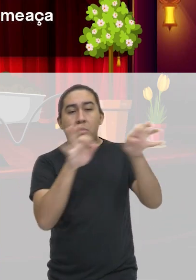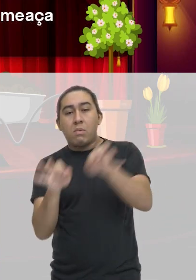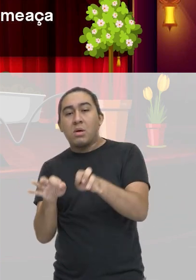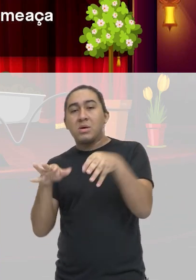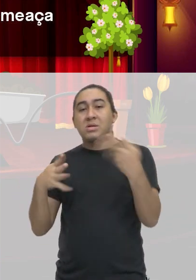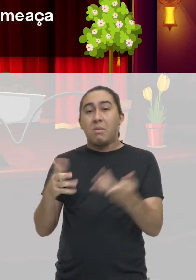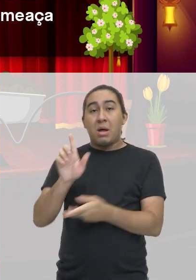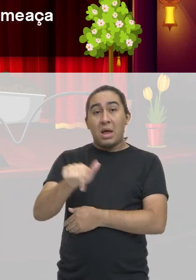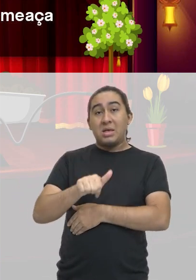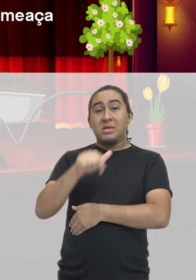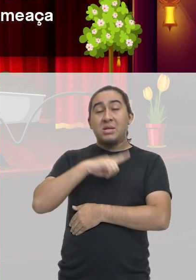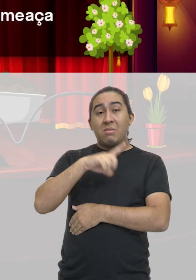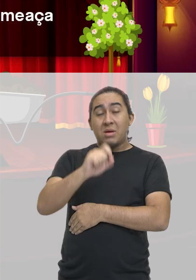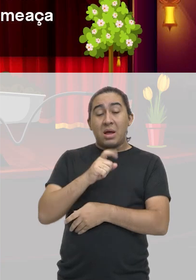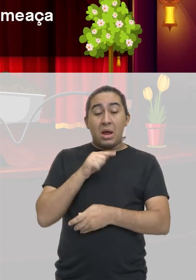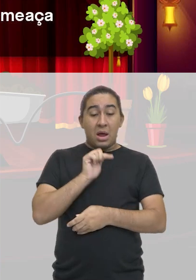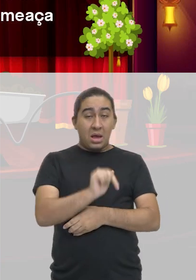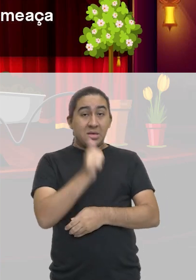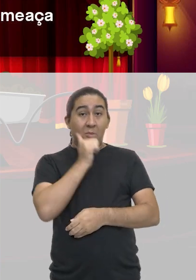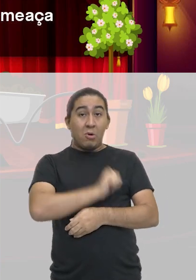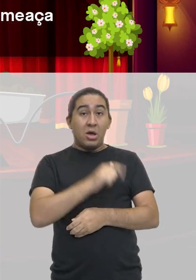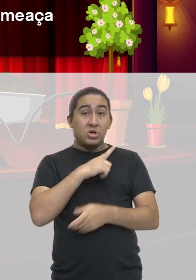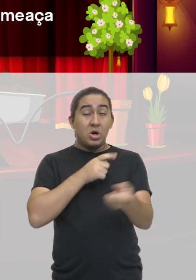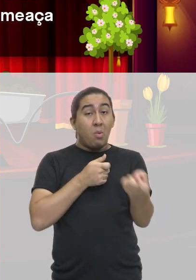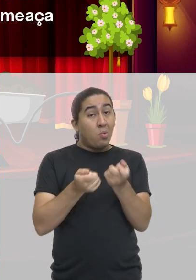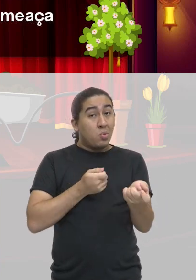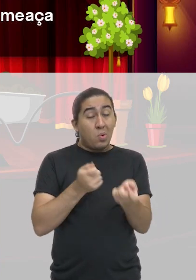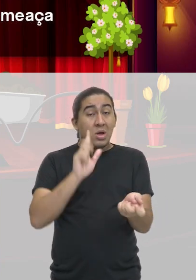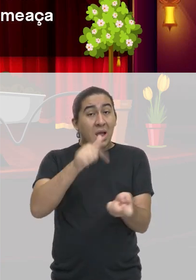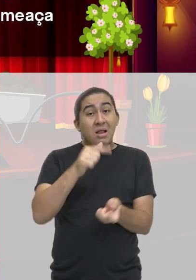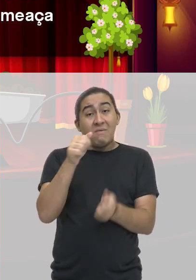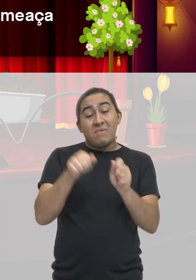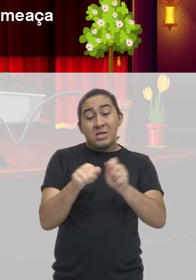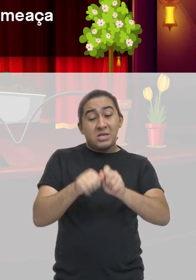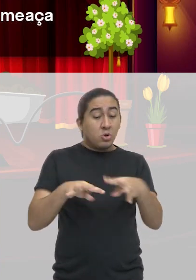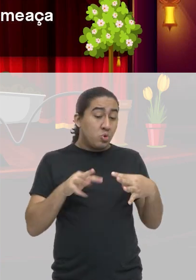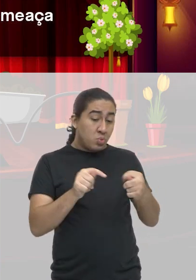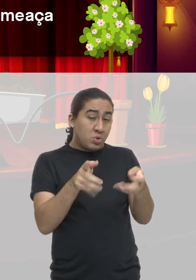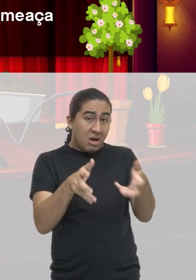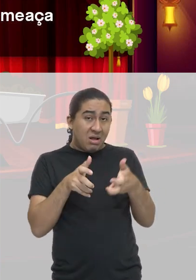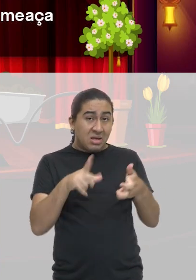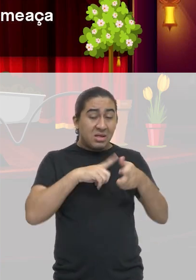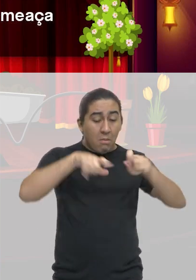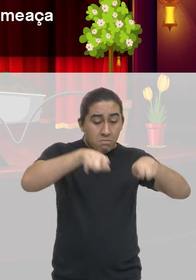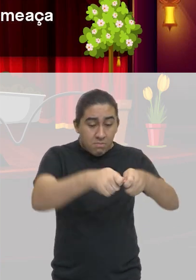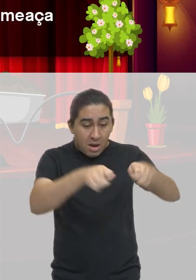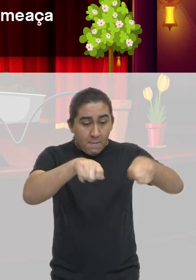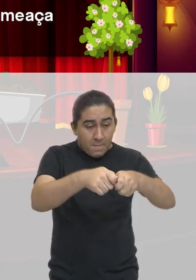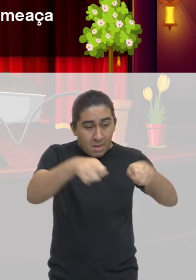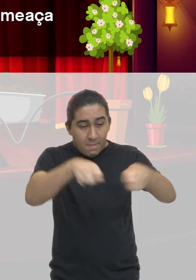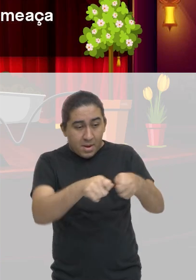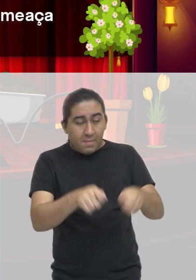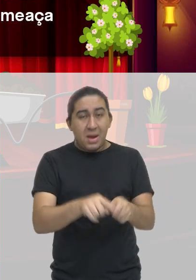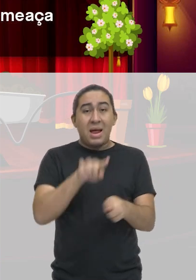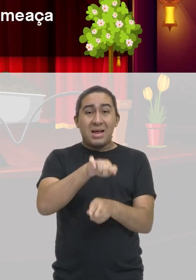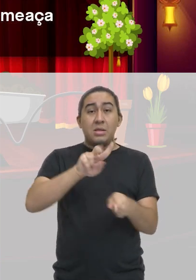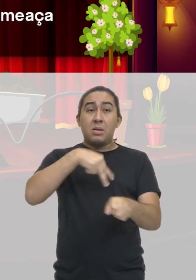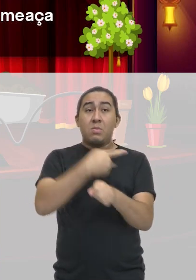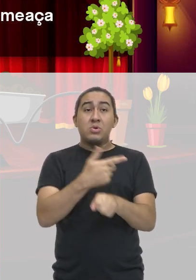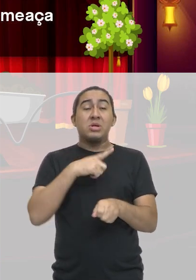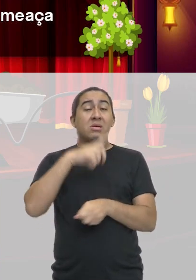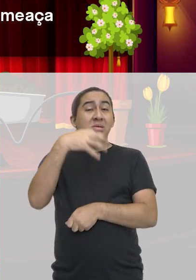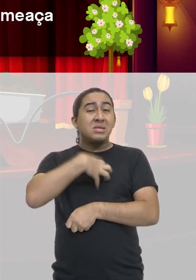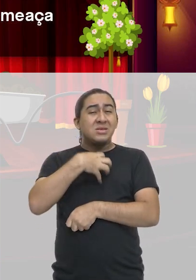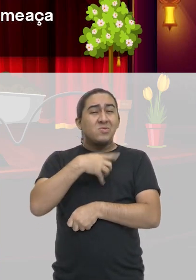moça tecelã, ela tinha o domínio, ela criava o que ela queria, tecendo, não é verdade? Tanto é que ela sentiu a solidão